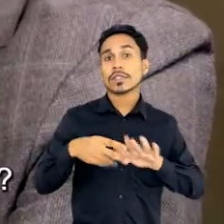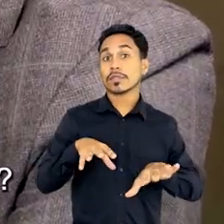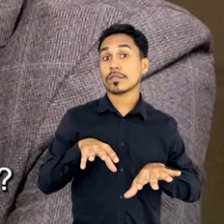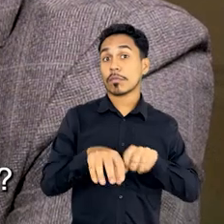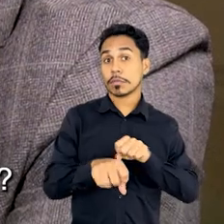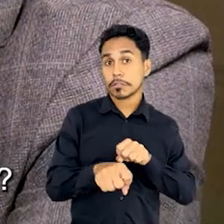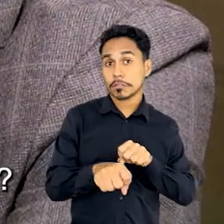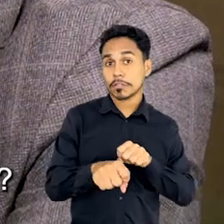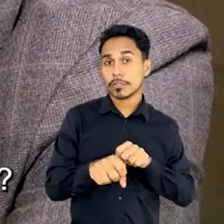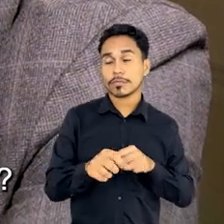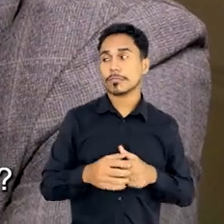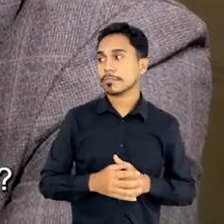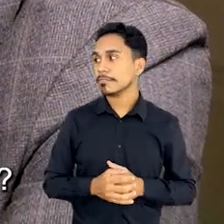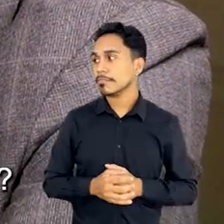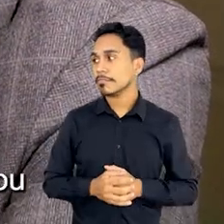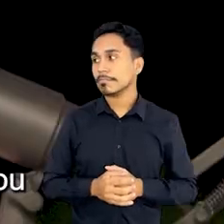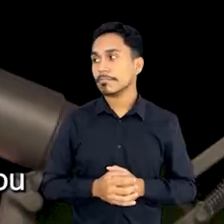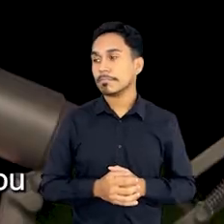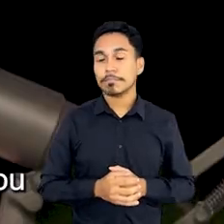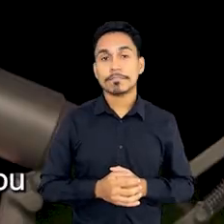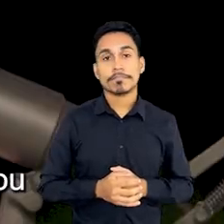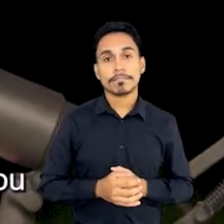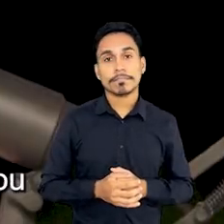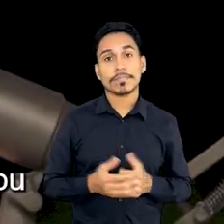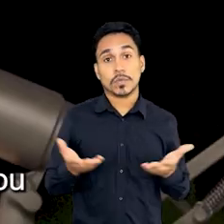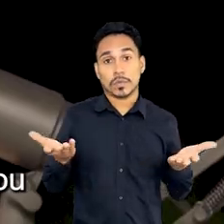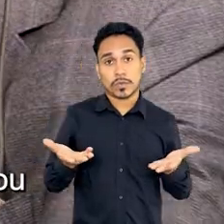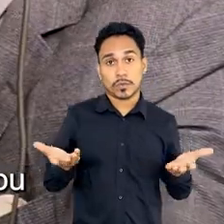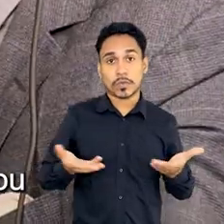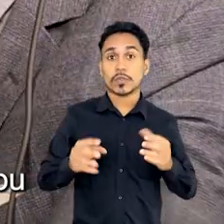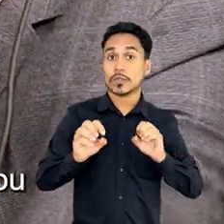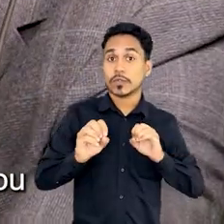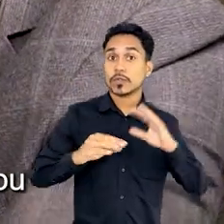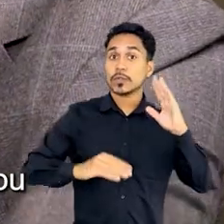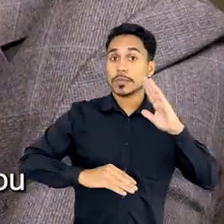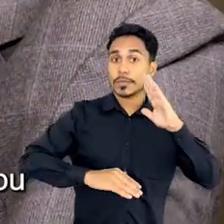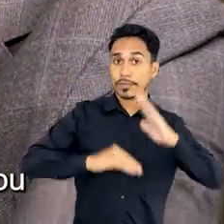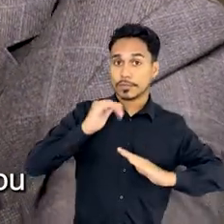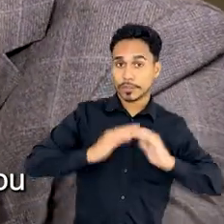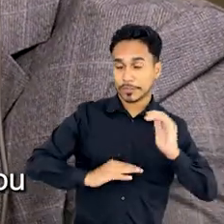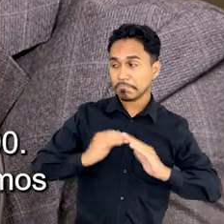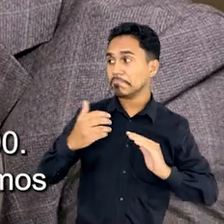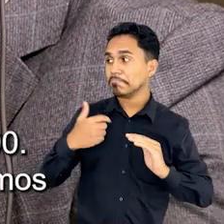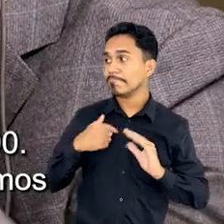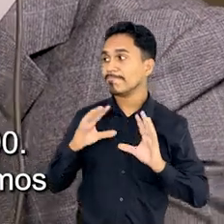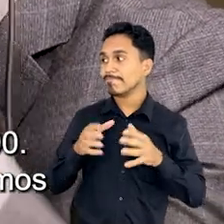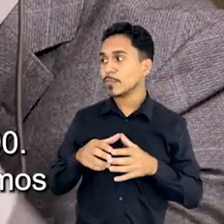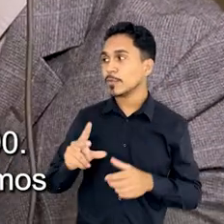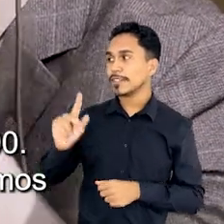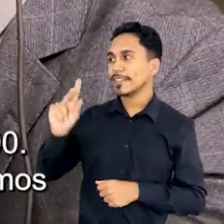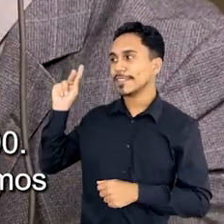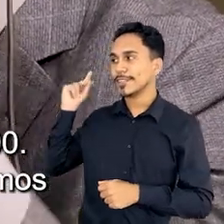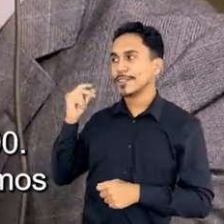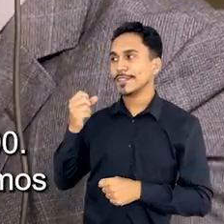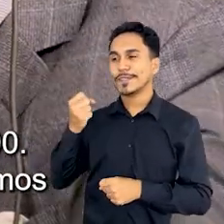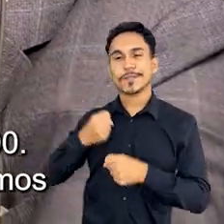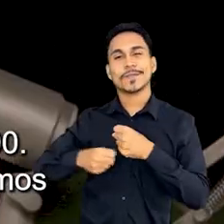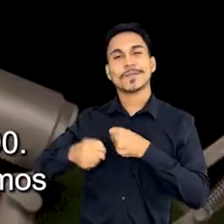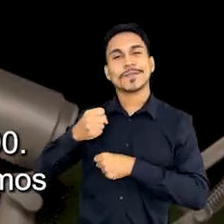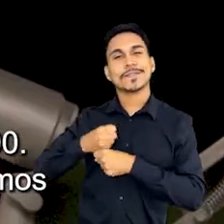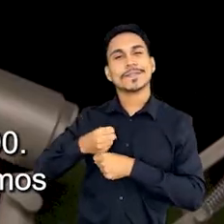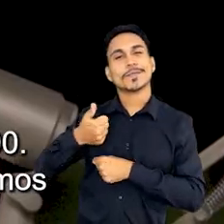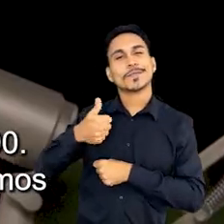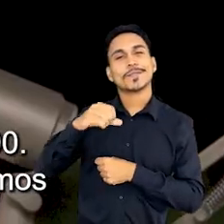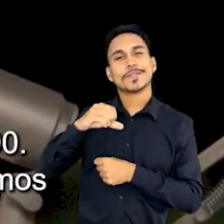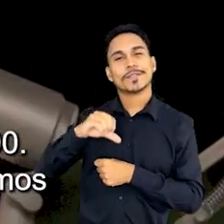forma e geral né nossa escola é uma escola de educação profissional eu chamo de escola porque eu sou da turma das antigas que entrou lá nos anos